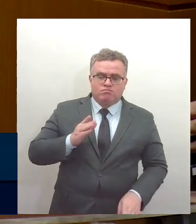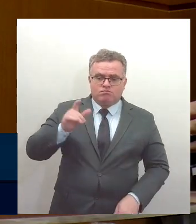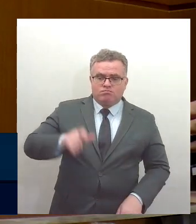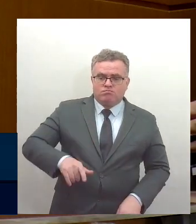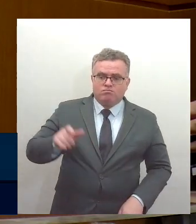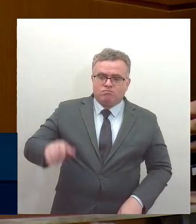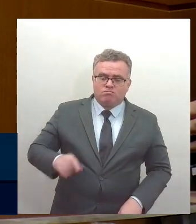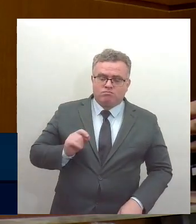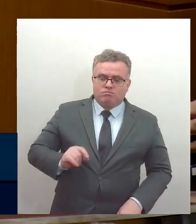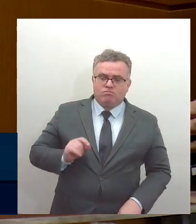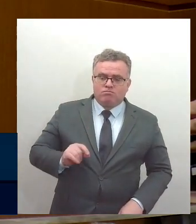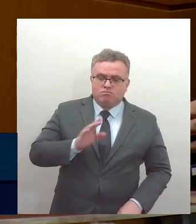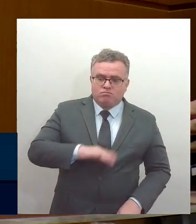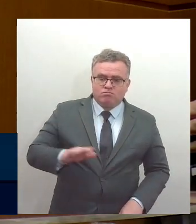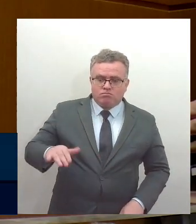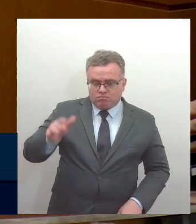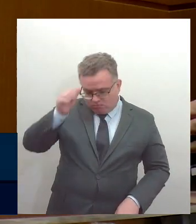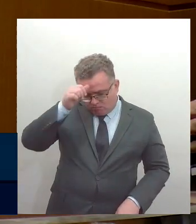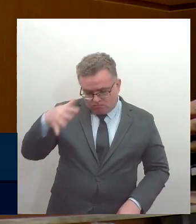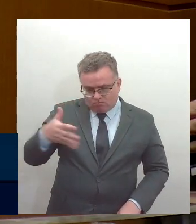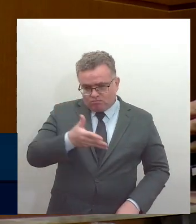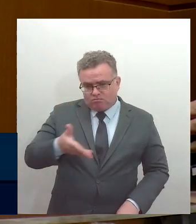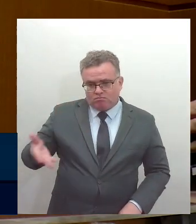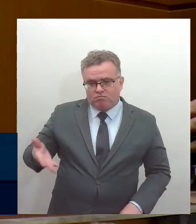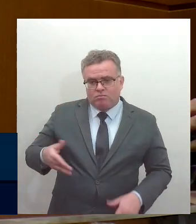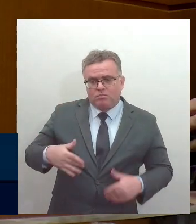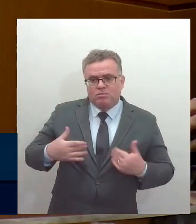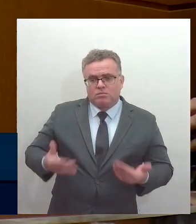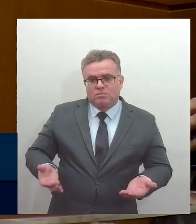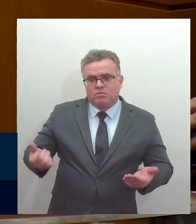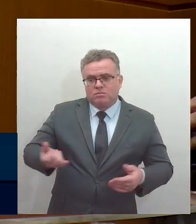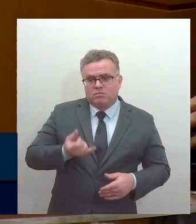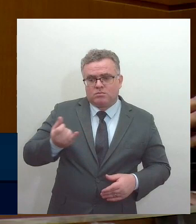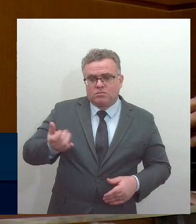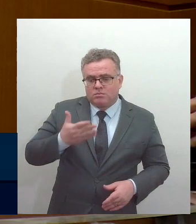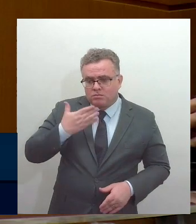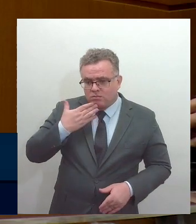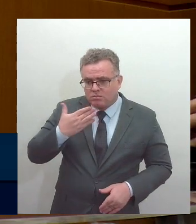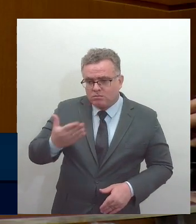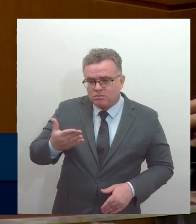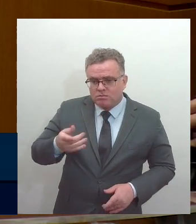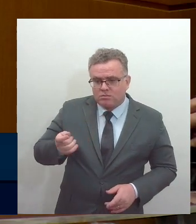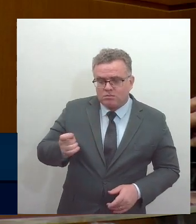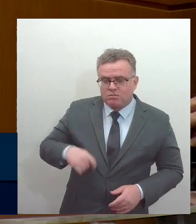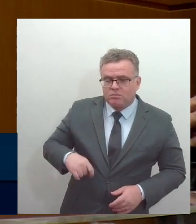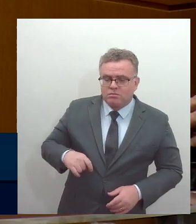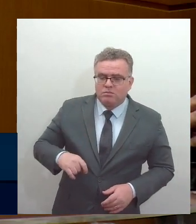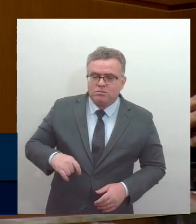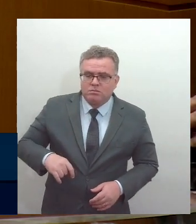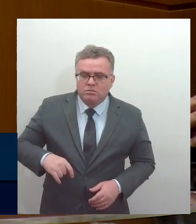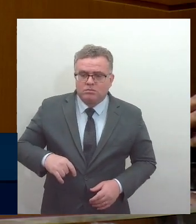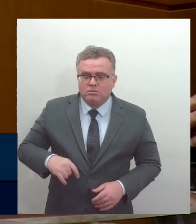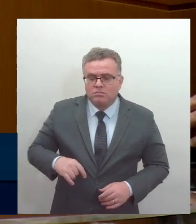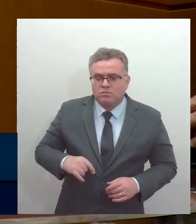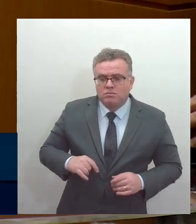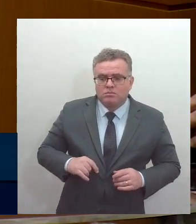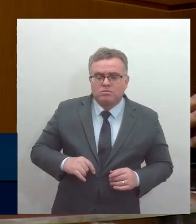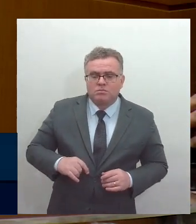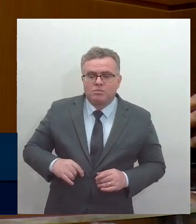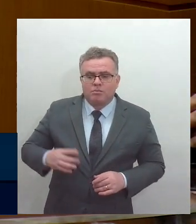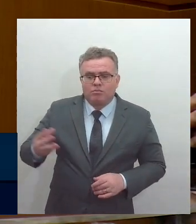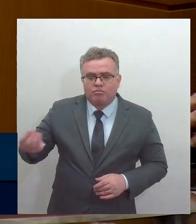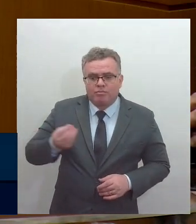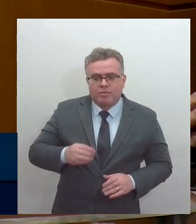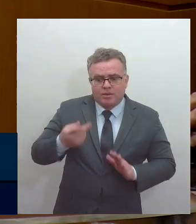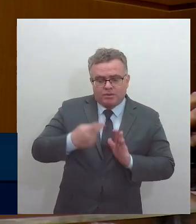isso é importante. E eu peço, senhor presidente, que se o senhor puder dar essa força para que o nosso projeto tramite e a gente